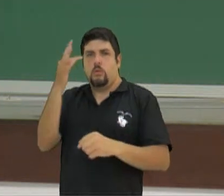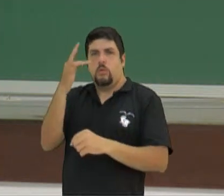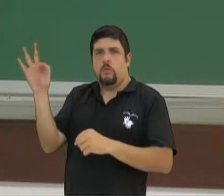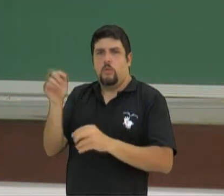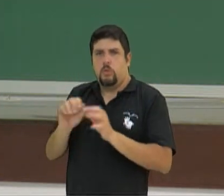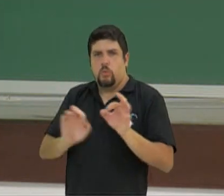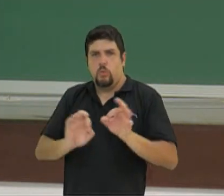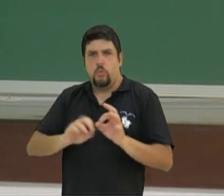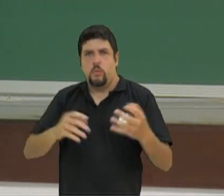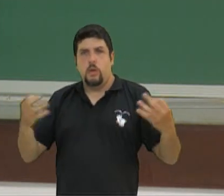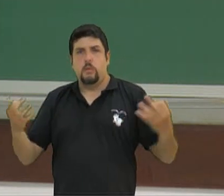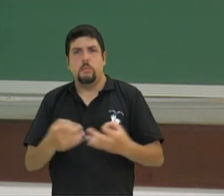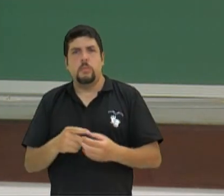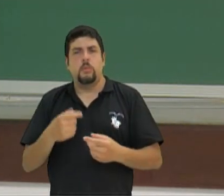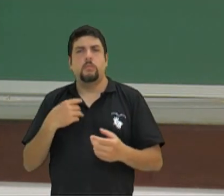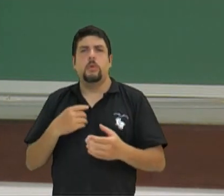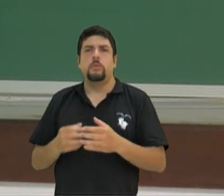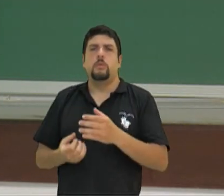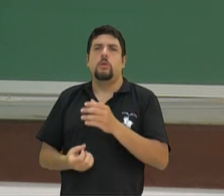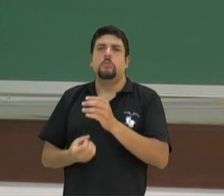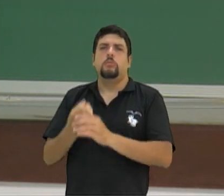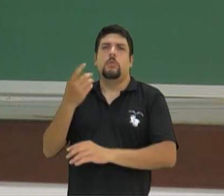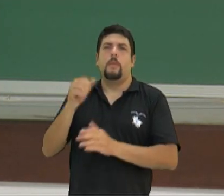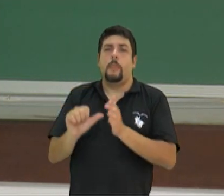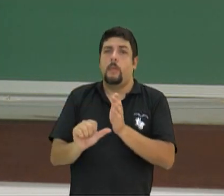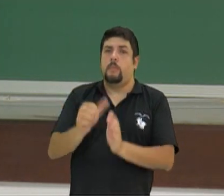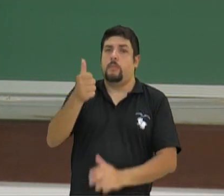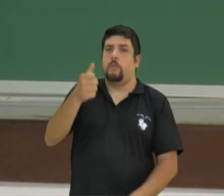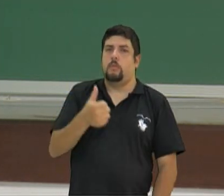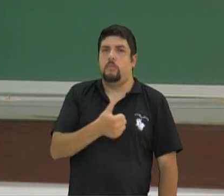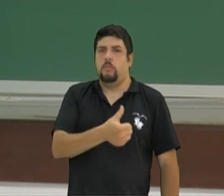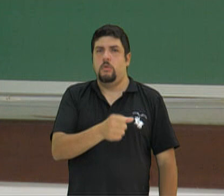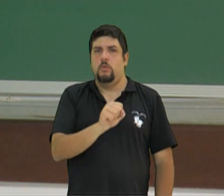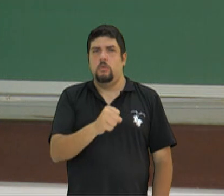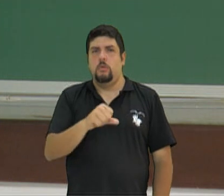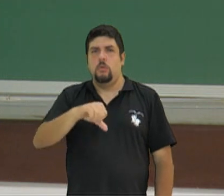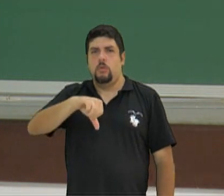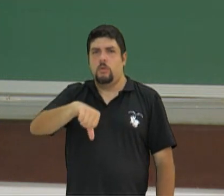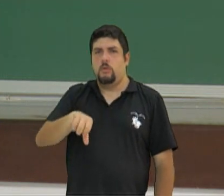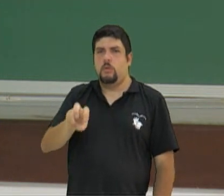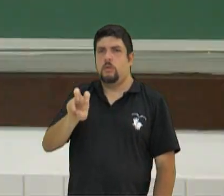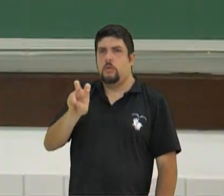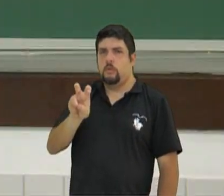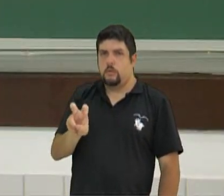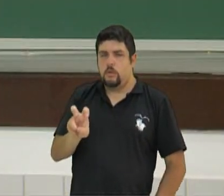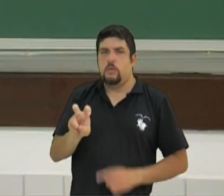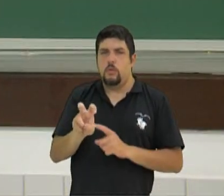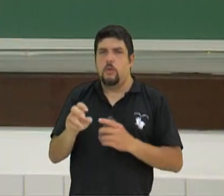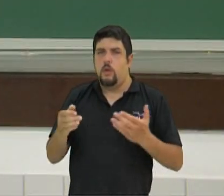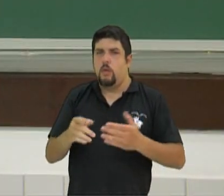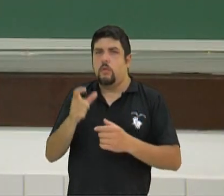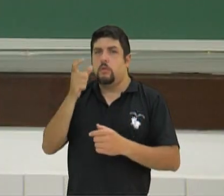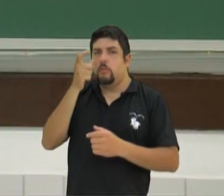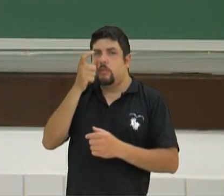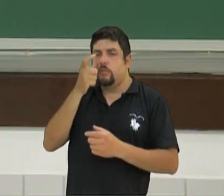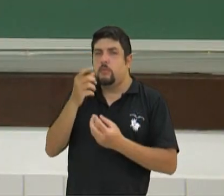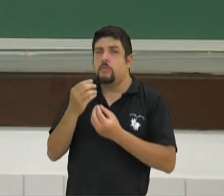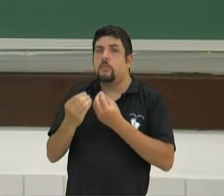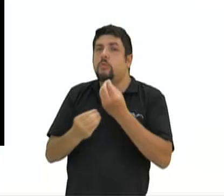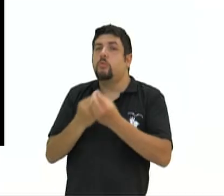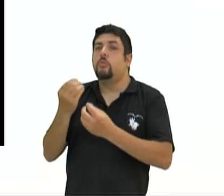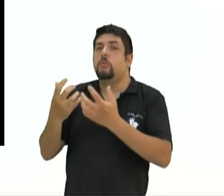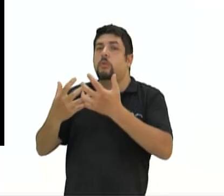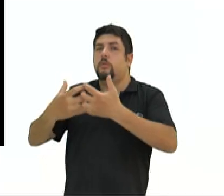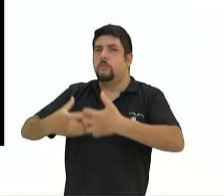mandaram ver. E fizeram a primeira exibição em 1895, como a gente sabe, a gente vai ver agora como que funcionava, né? A